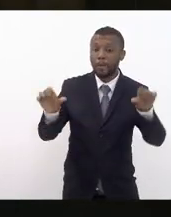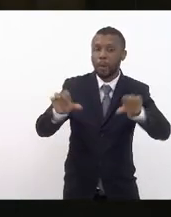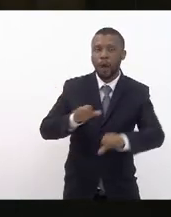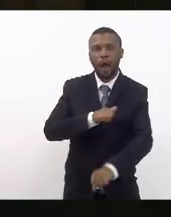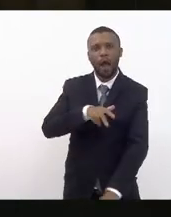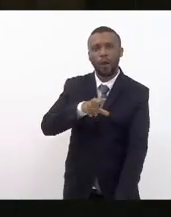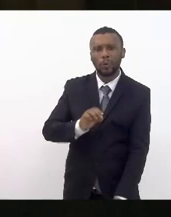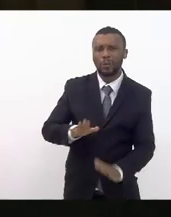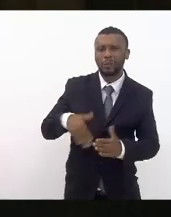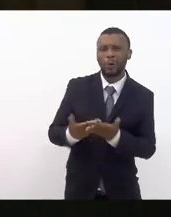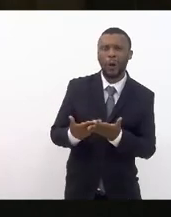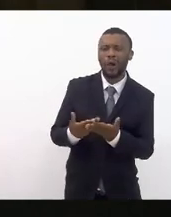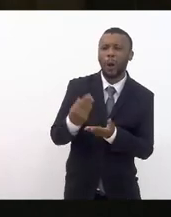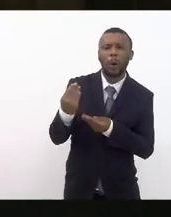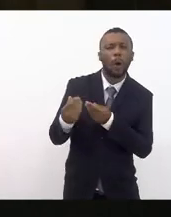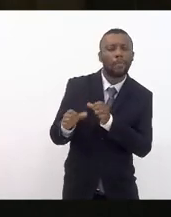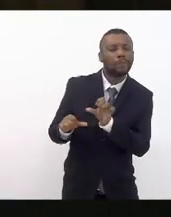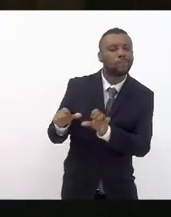da escola.